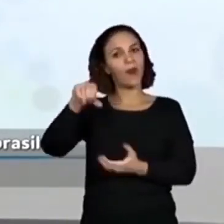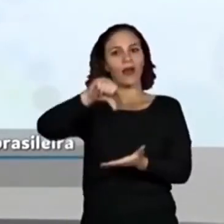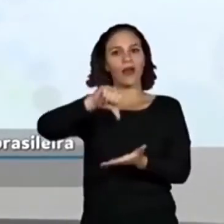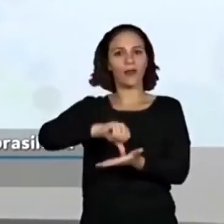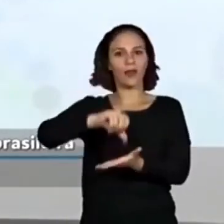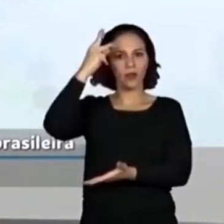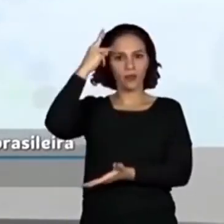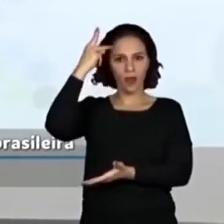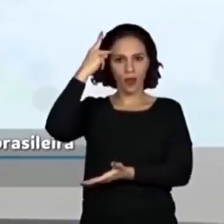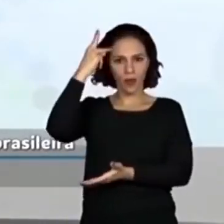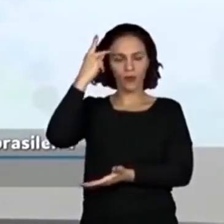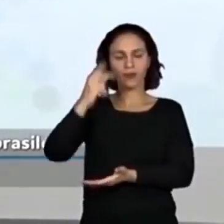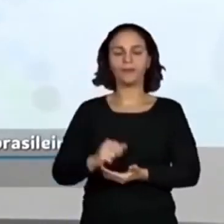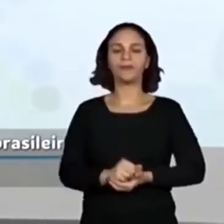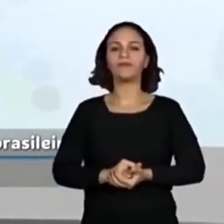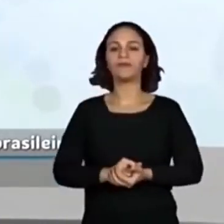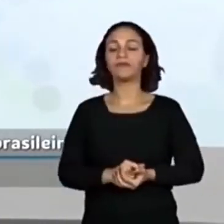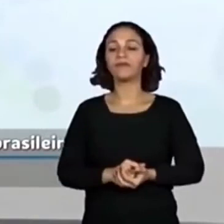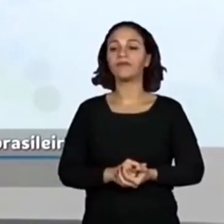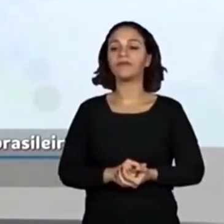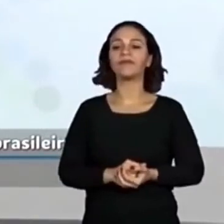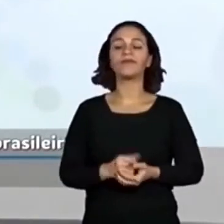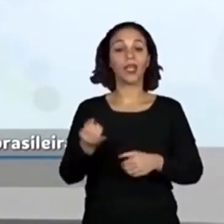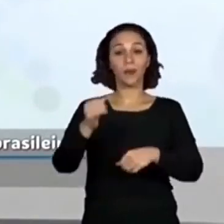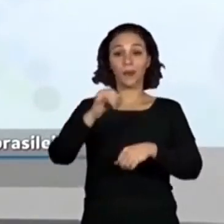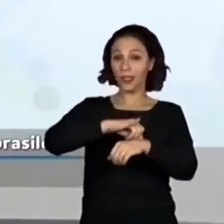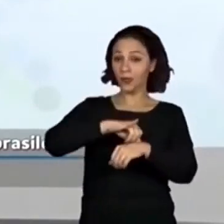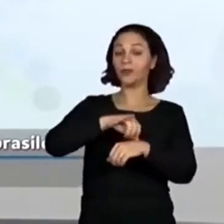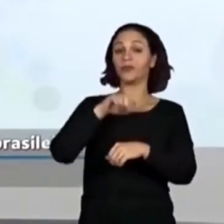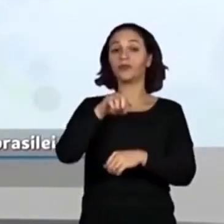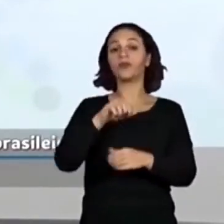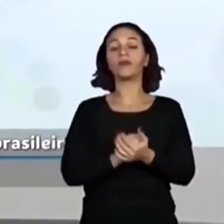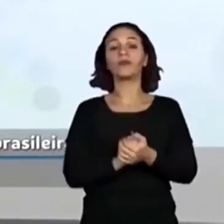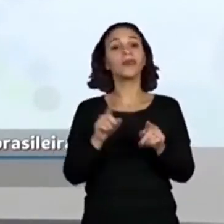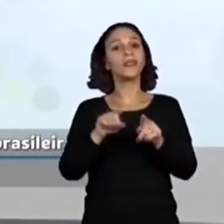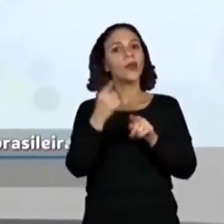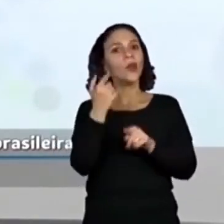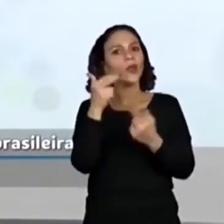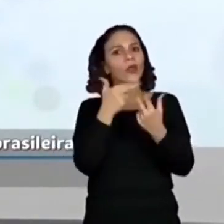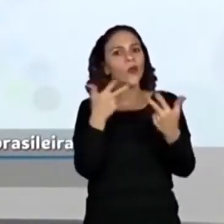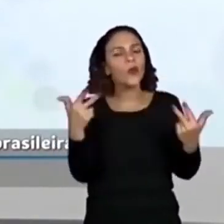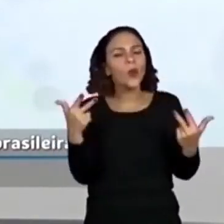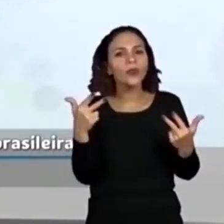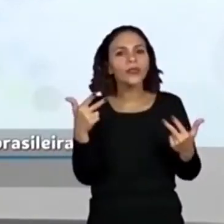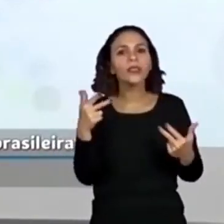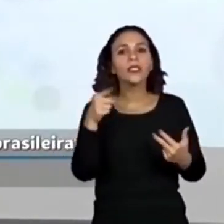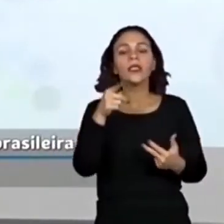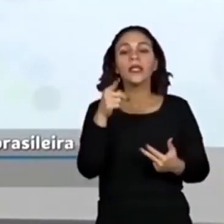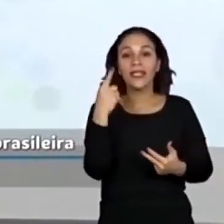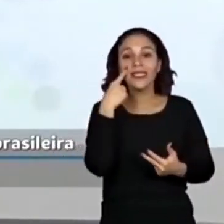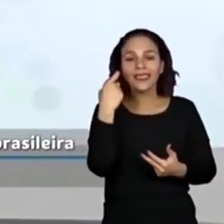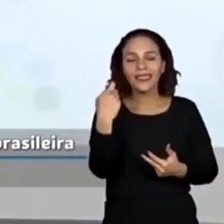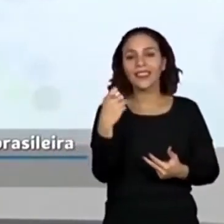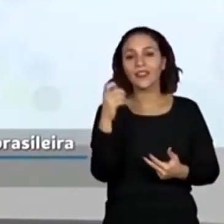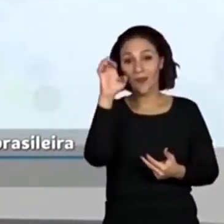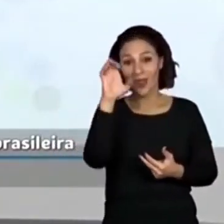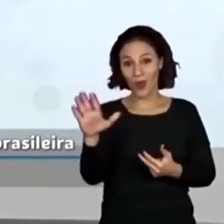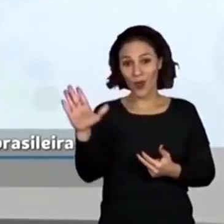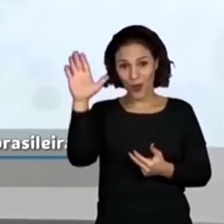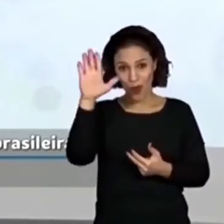capital. E tem mais um fator interessante, né? Quando os